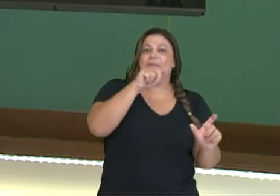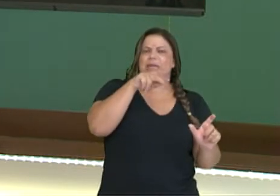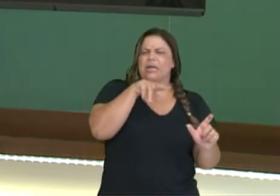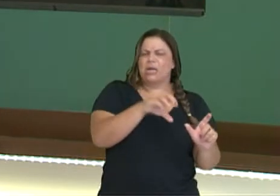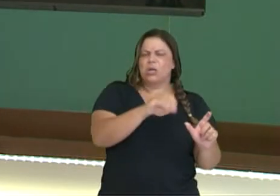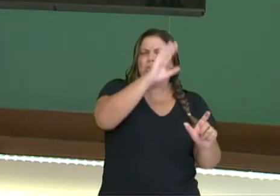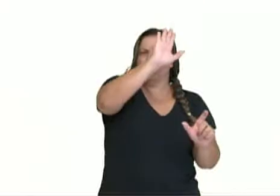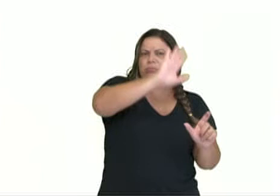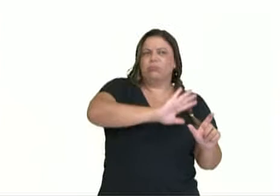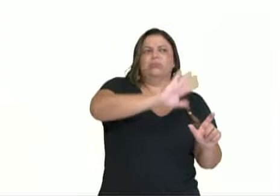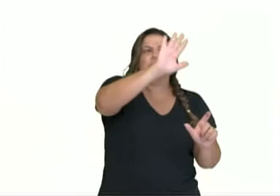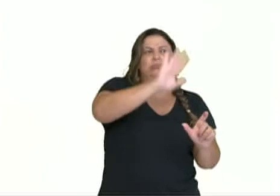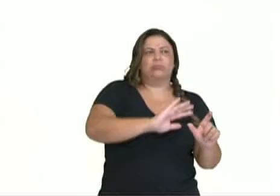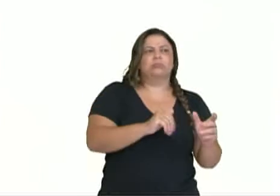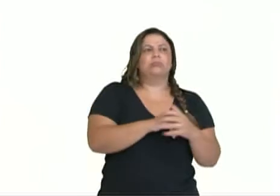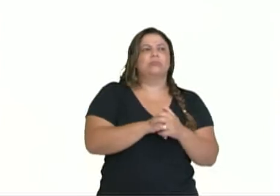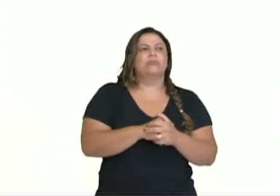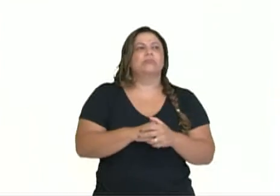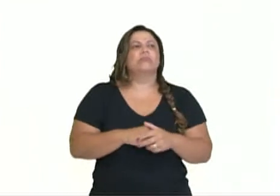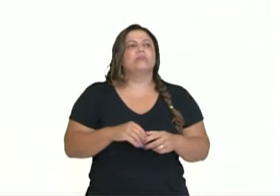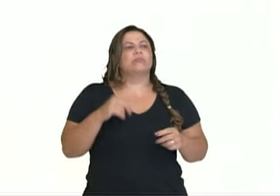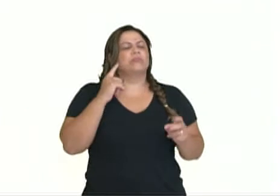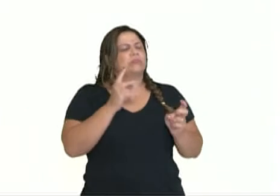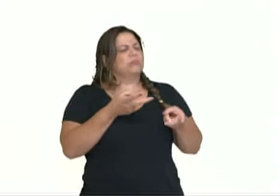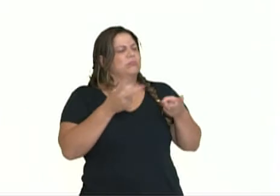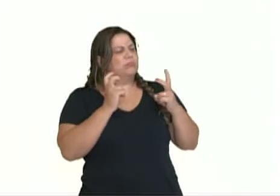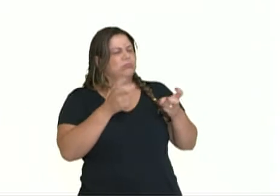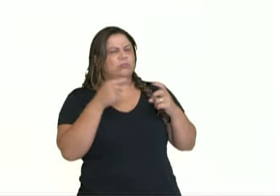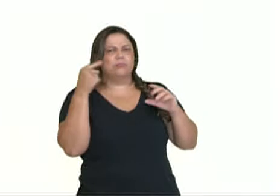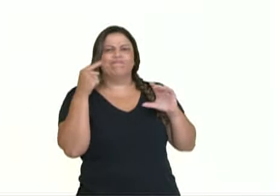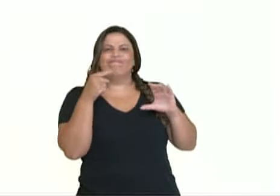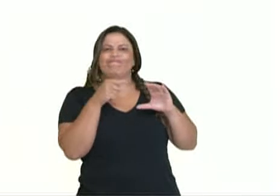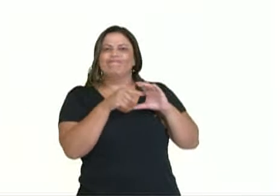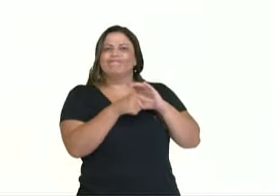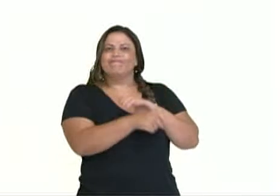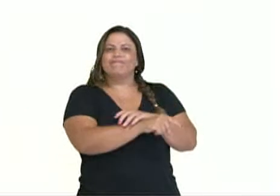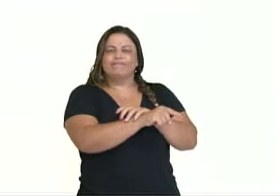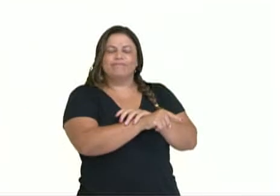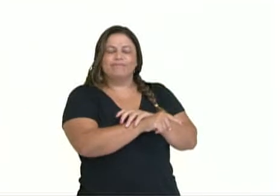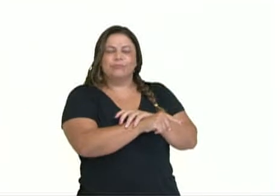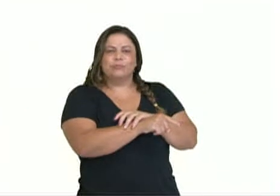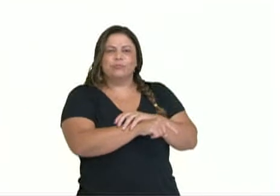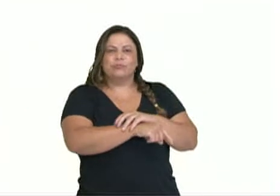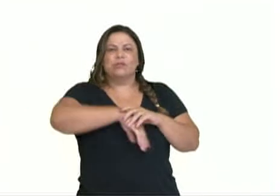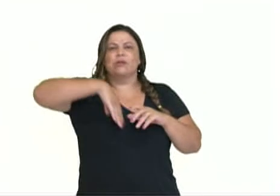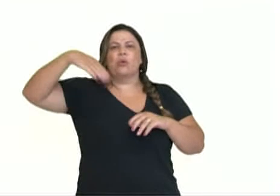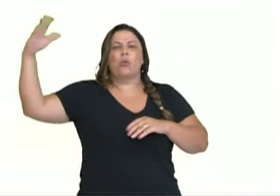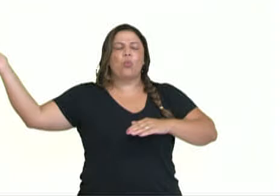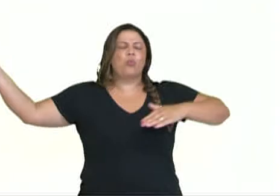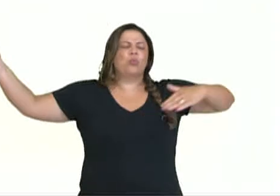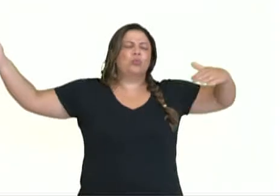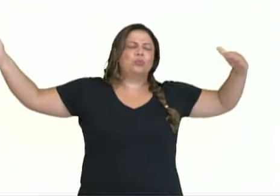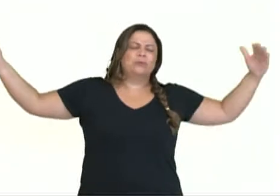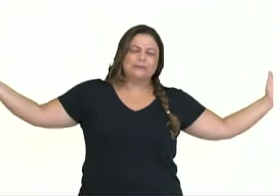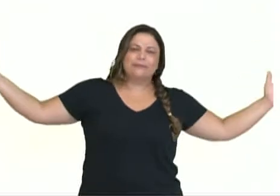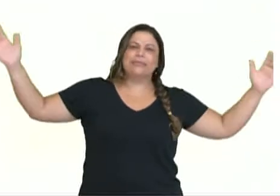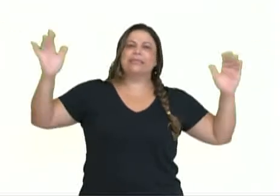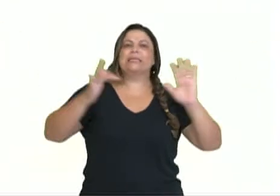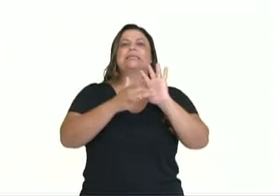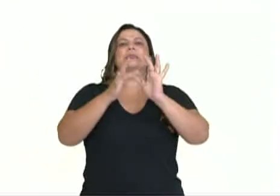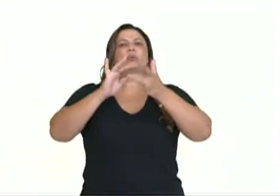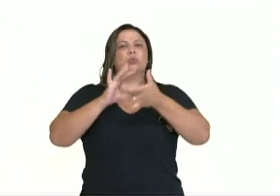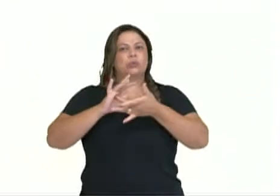não é uma escultura, tá? E ele conseguiu dar profundidade para uma cena da crucificação de Jesus Cristo. Você repara, meus